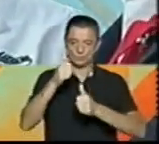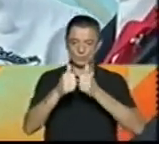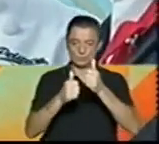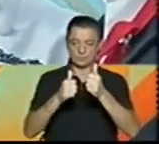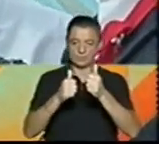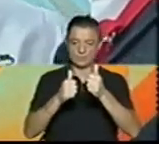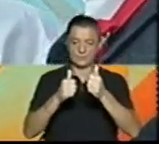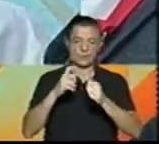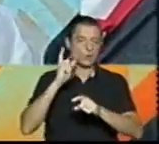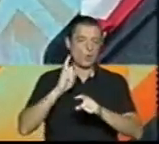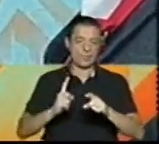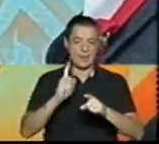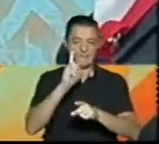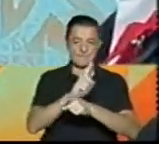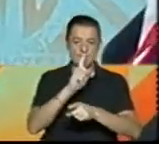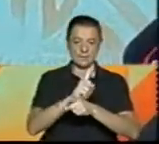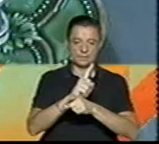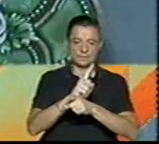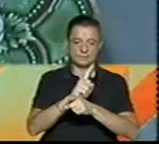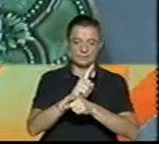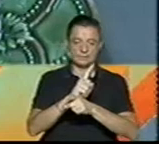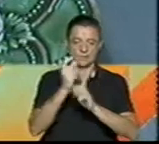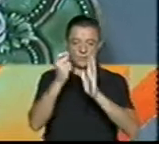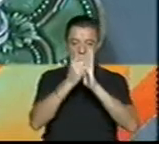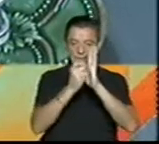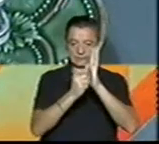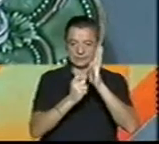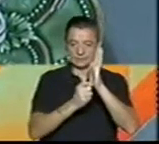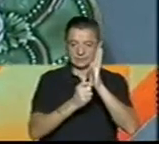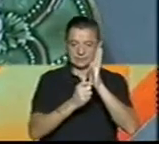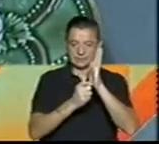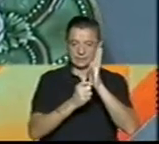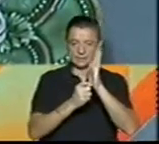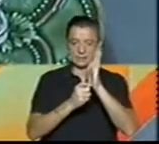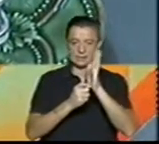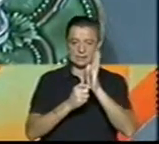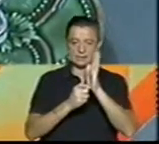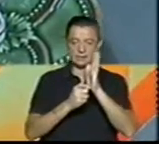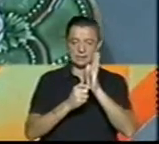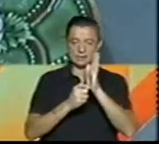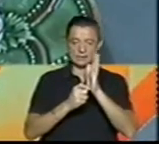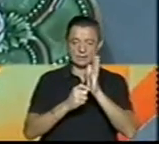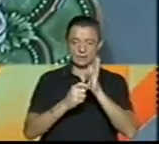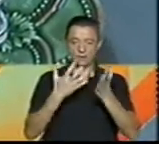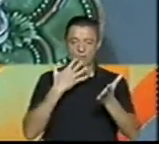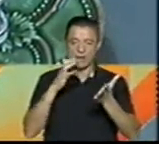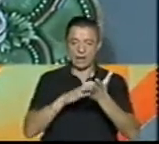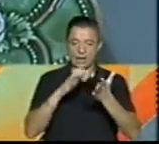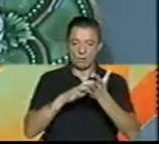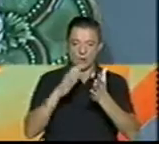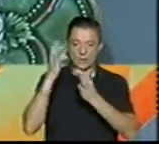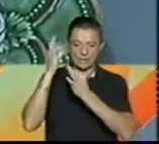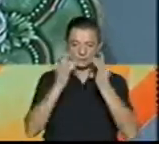E nesse dia mesmo, por acaso, eu já tinha enviado a receita. Mas é uma receita e disseram, Paulo, olha, coincidentemente fizeram um arroz de sardinha hoje. Eu disse,